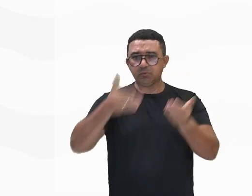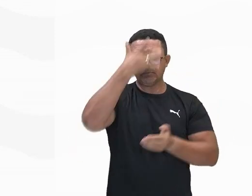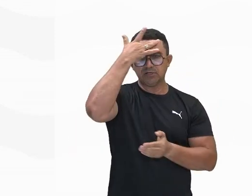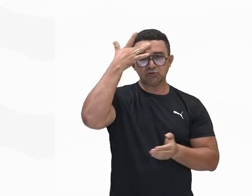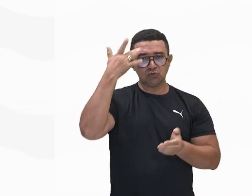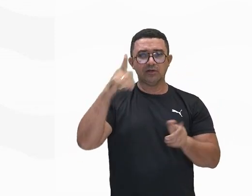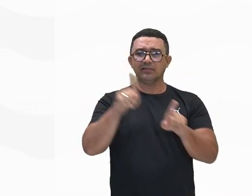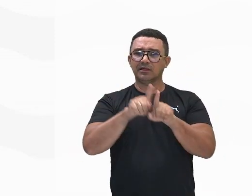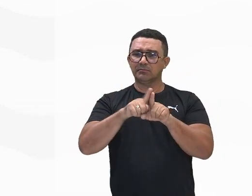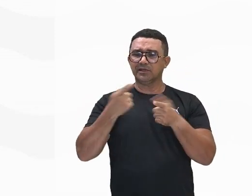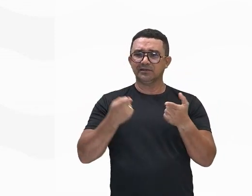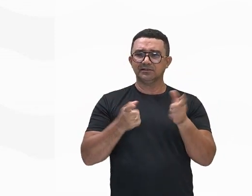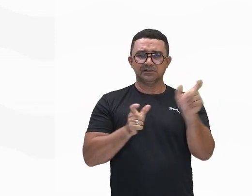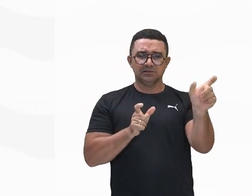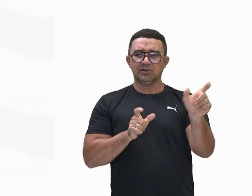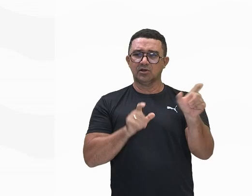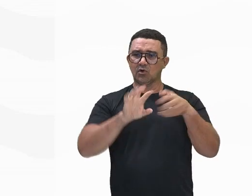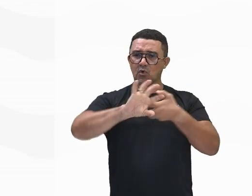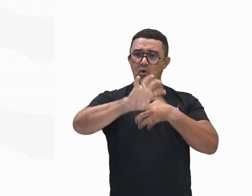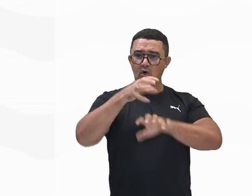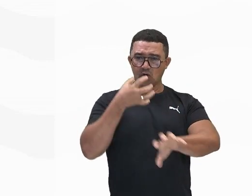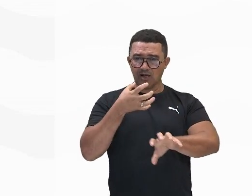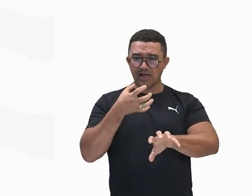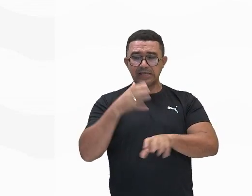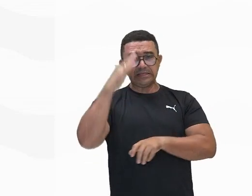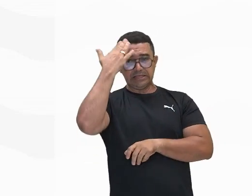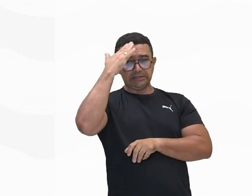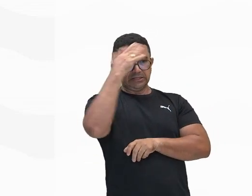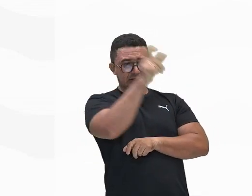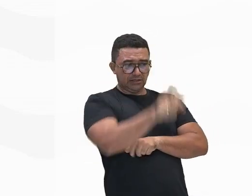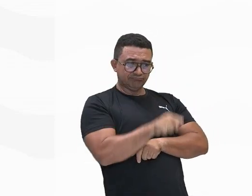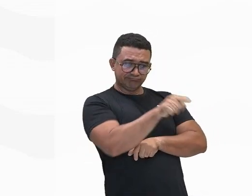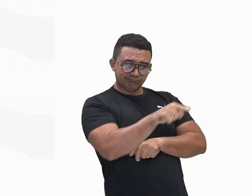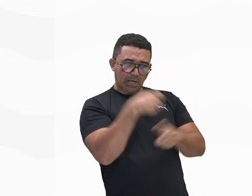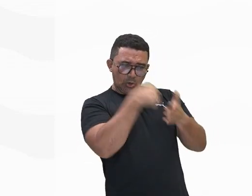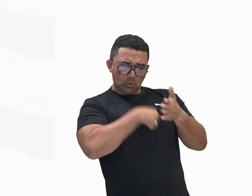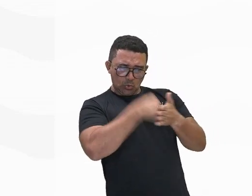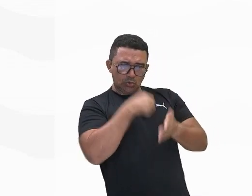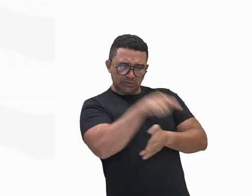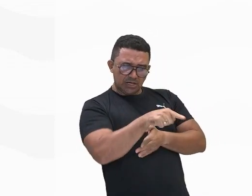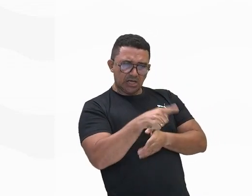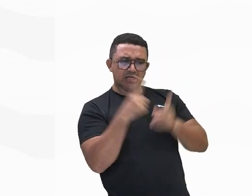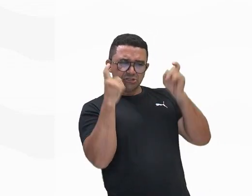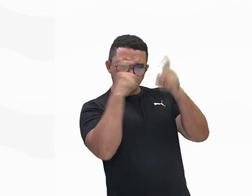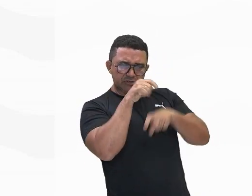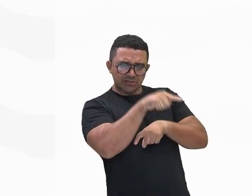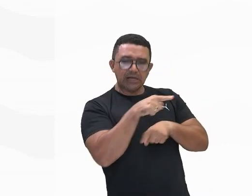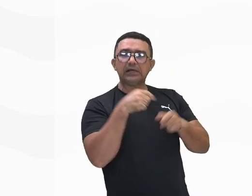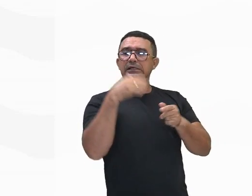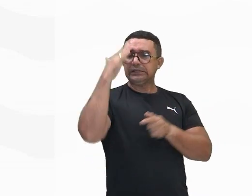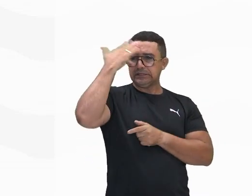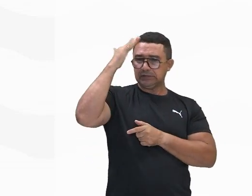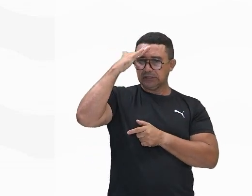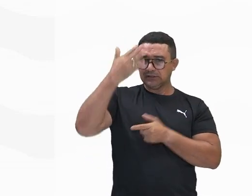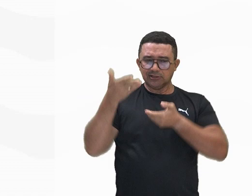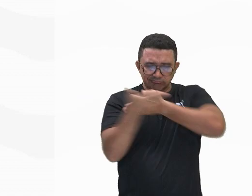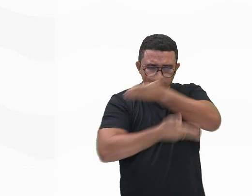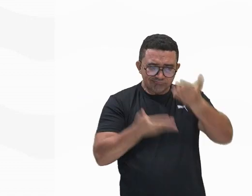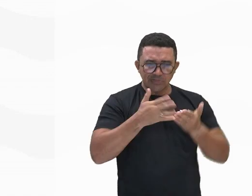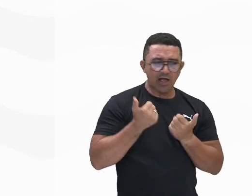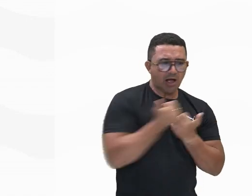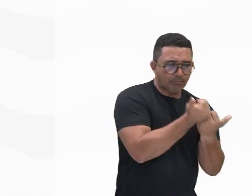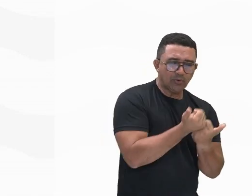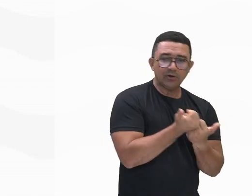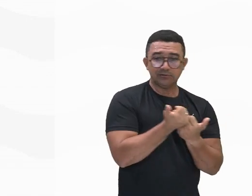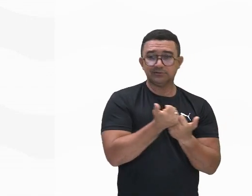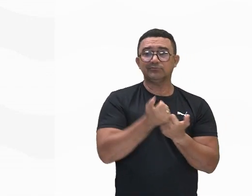outro, tentar compreender as suas dificuldades e lutas é o primeiro passo para uma convivência